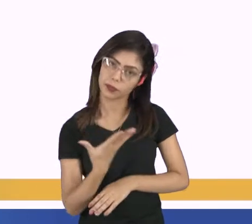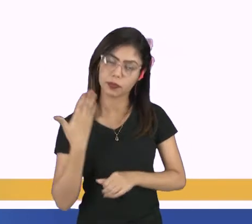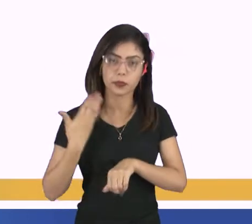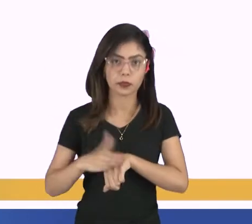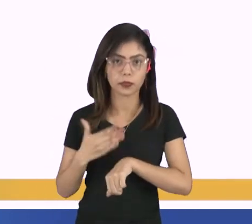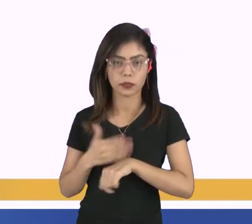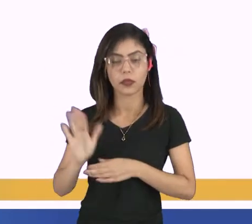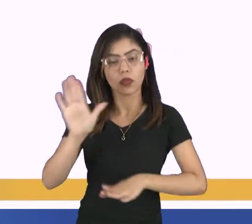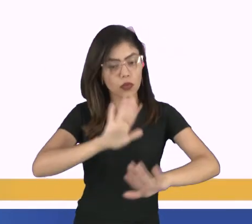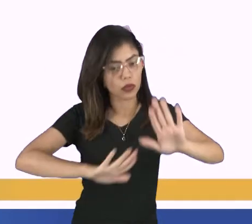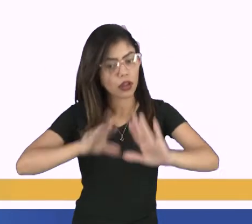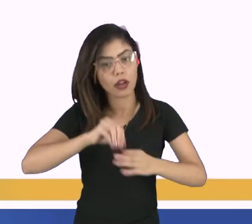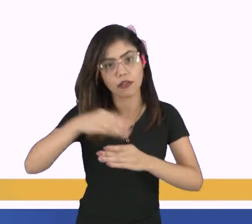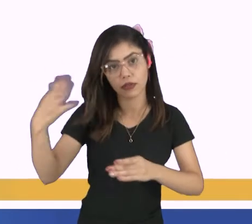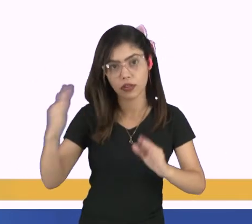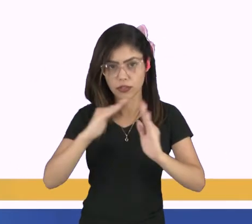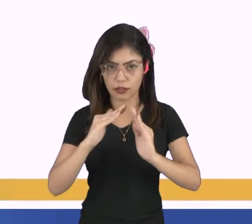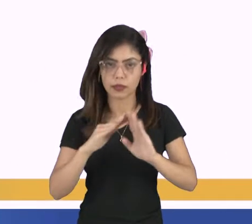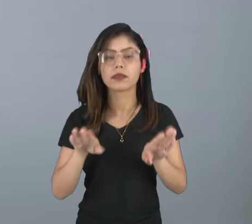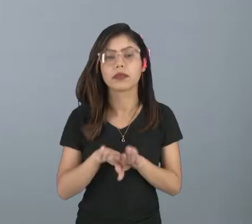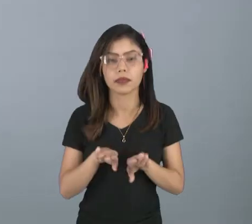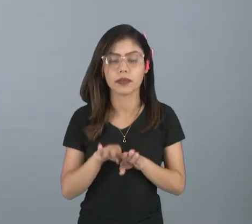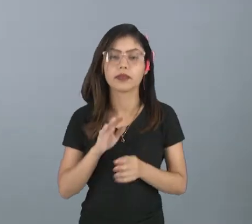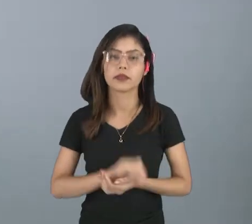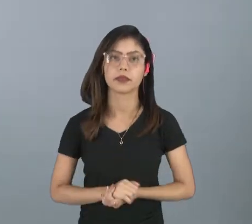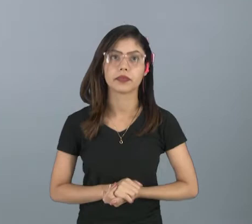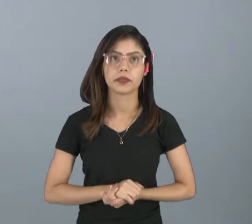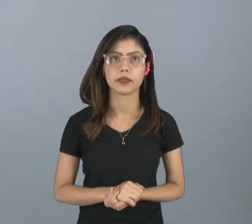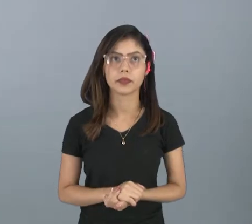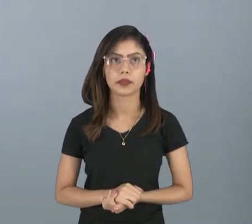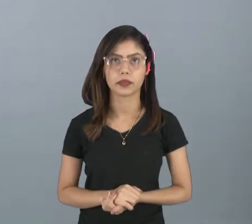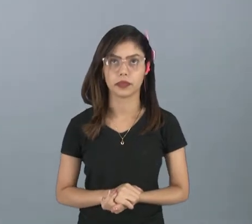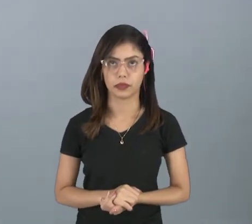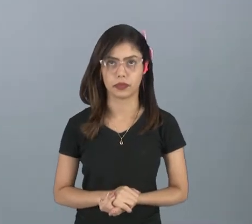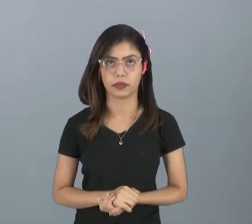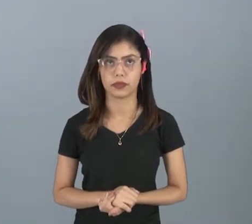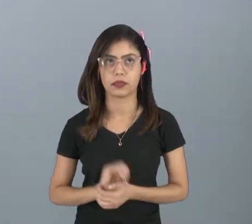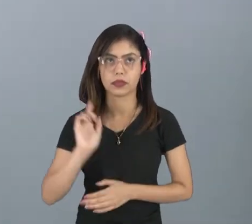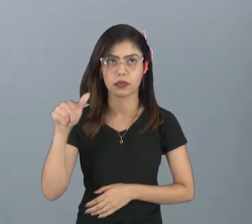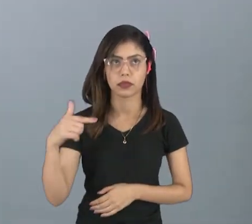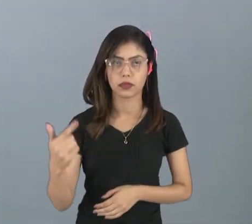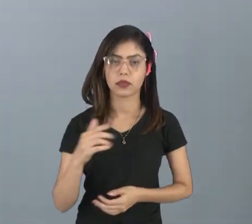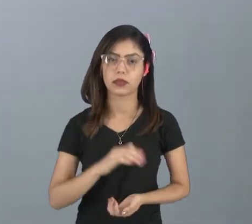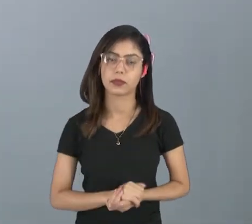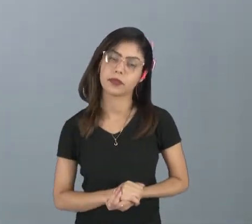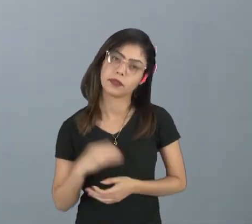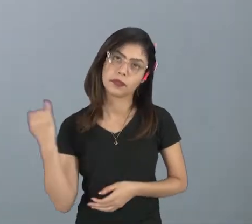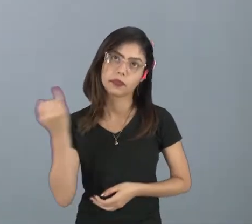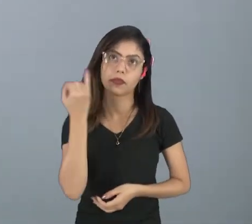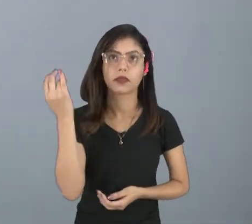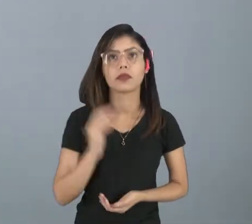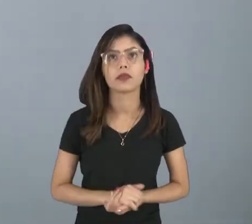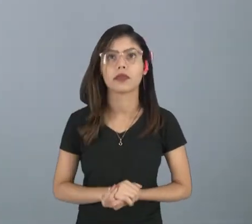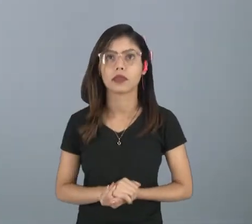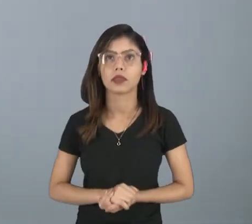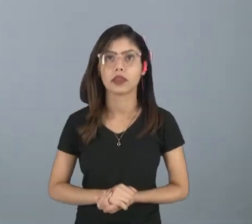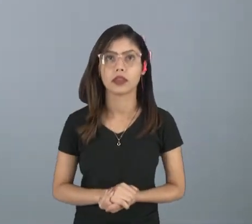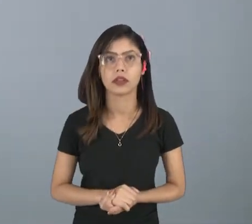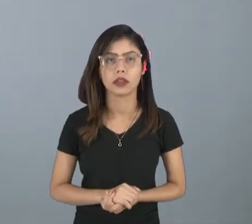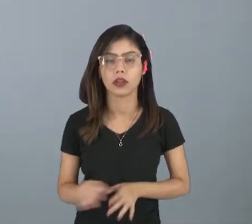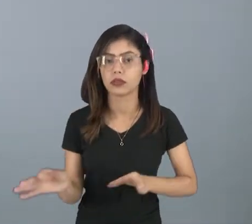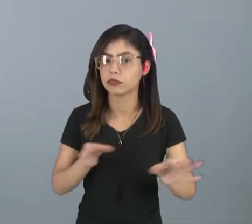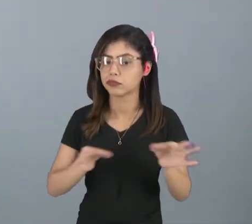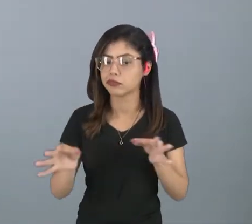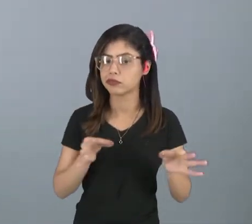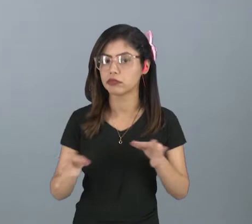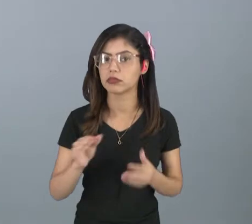de saneamento dentro e fora de casa, como eu já vinha comentando com vocês. E aí uma outra coisa importante também é que haja um